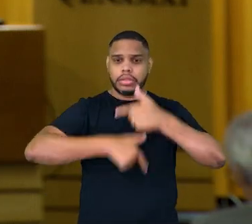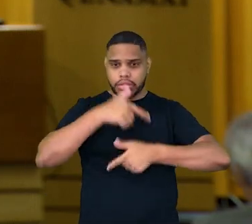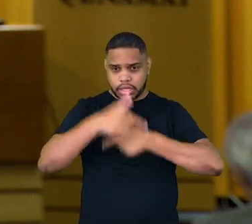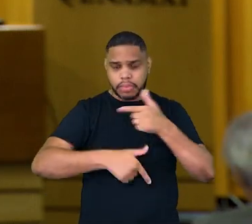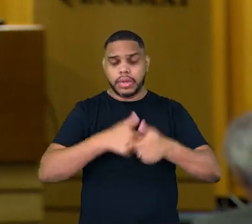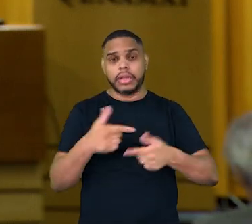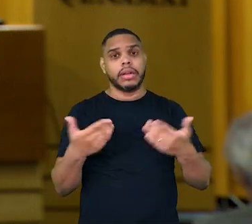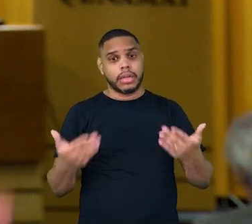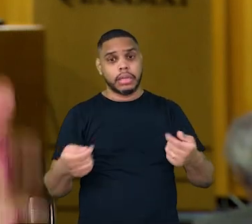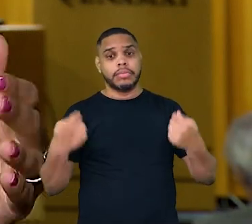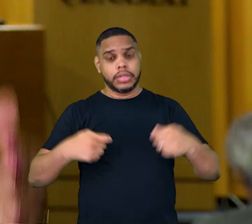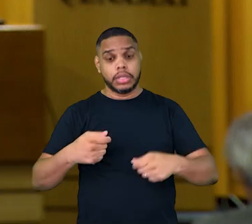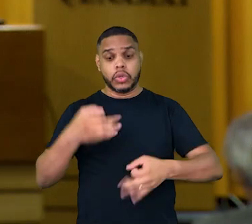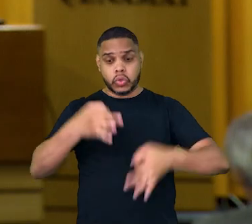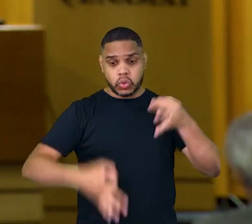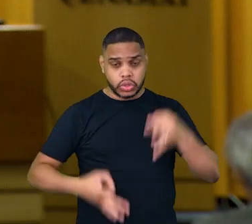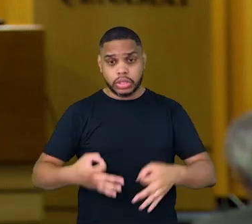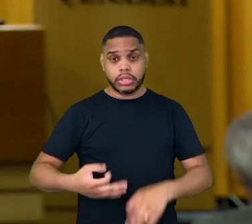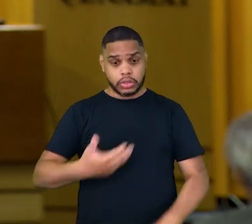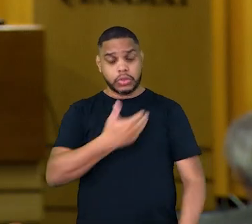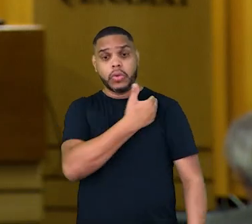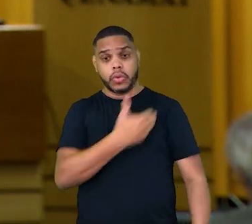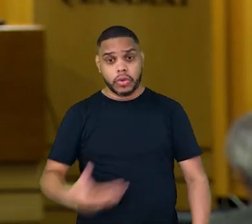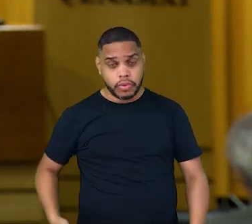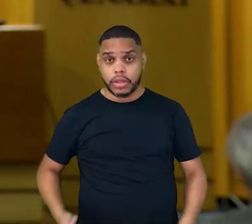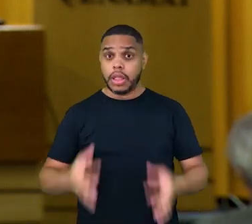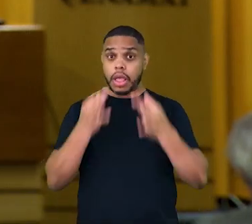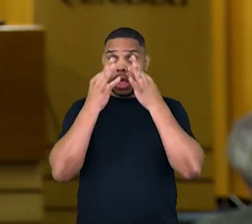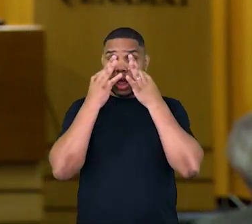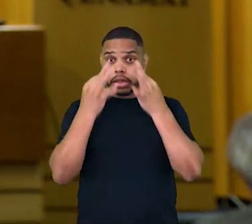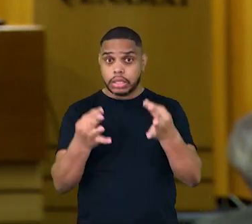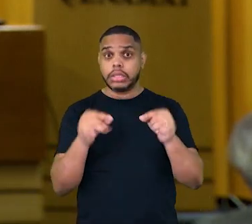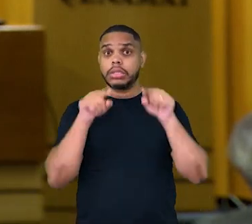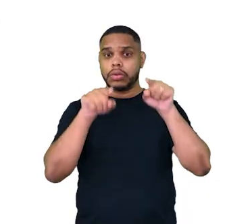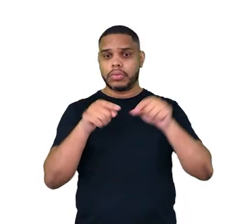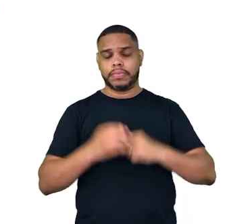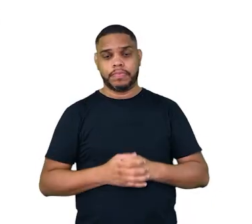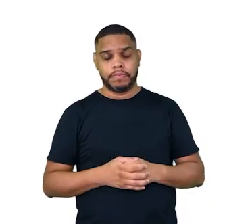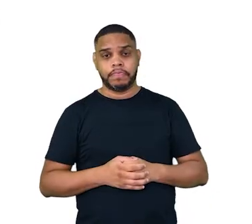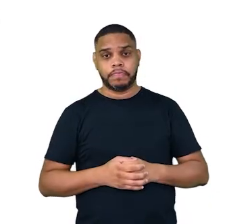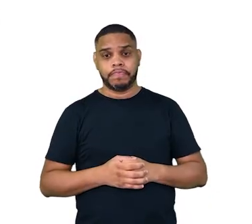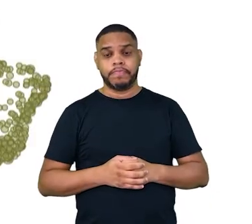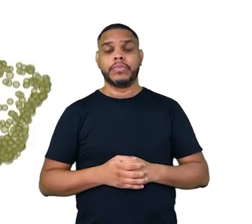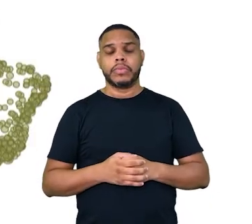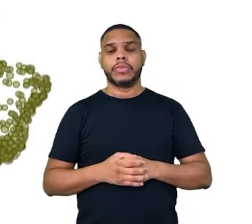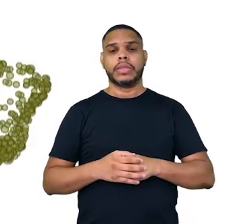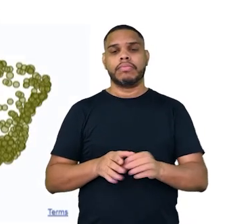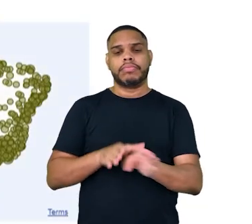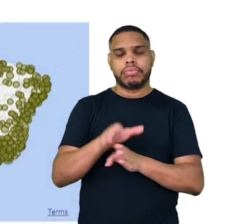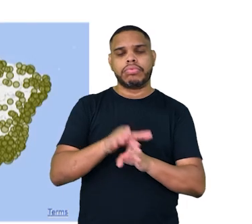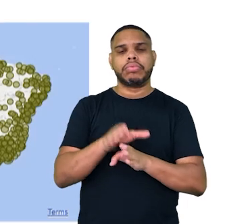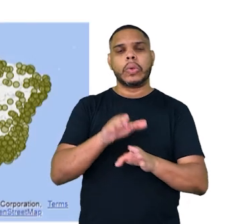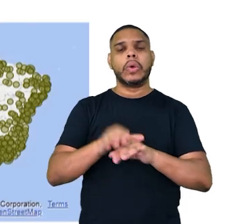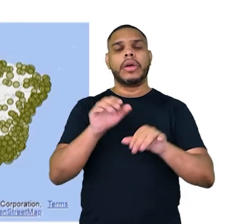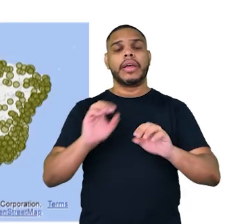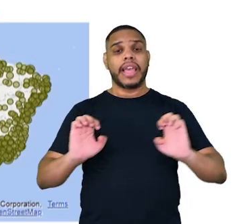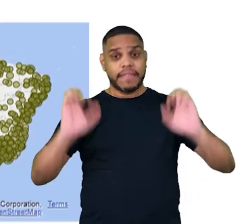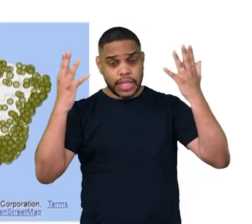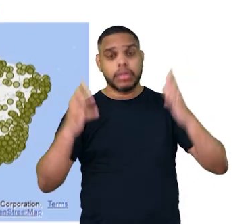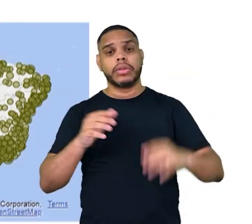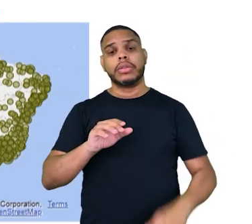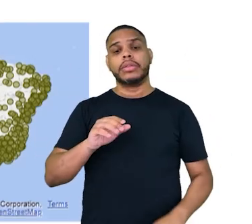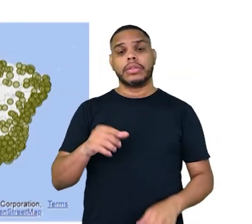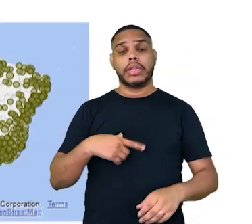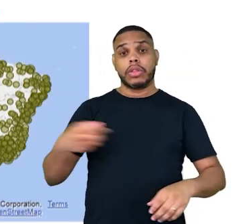o Estado, a Justiça precisa estar atenta a isso. Durante o evento, o Conselho Superior da Justiça do